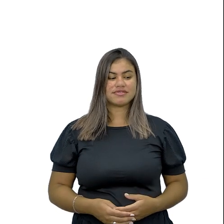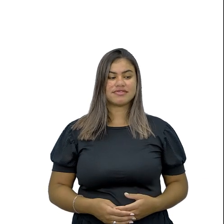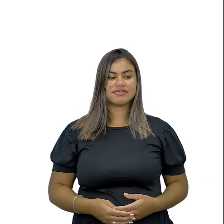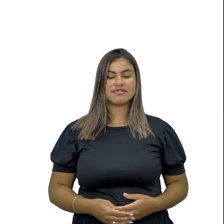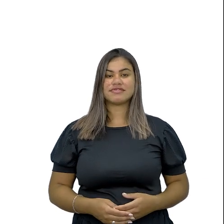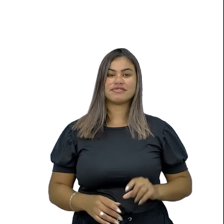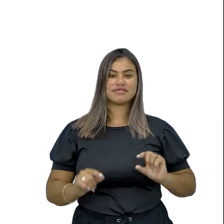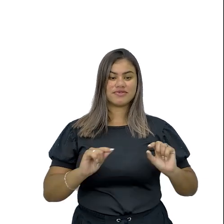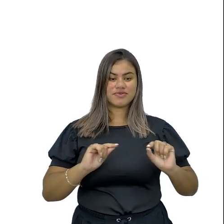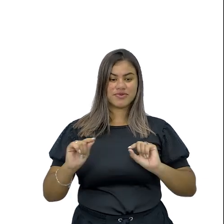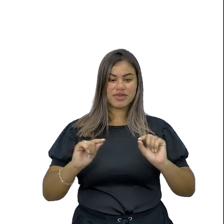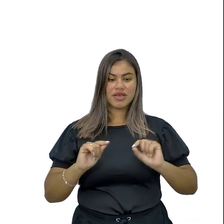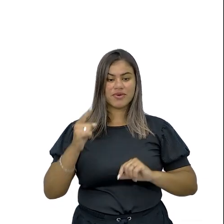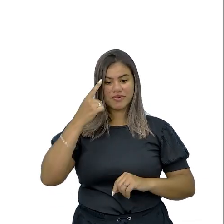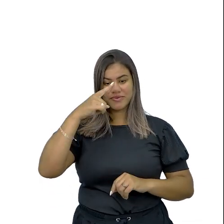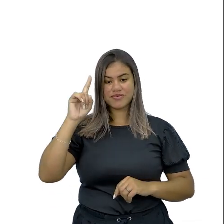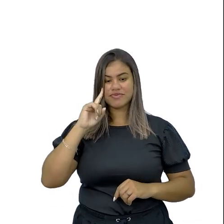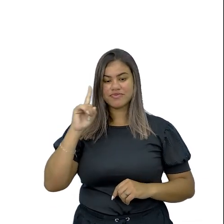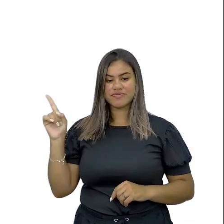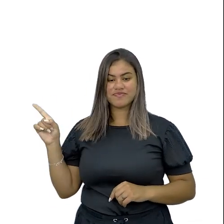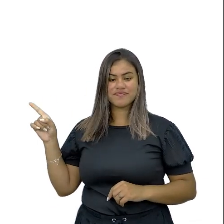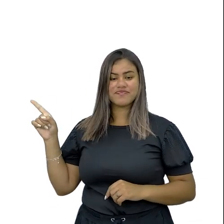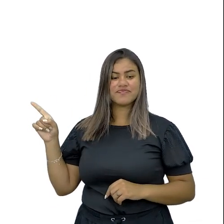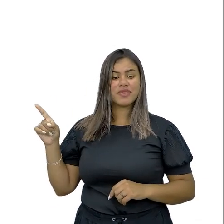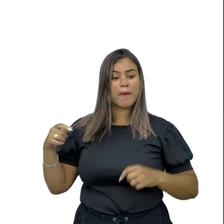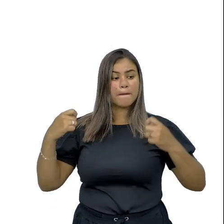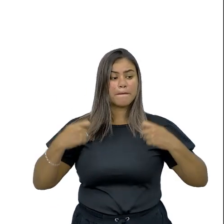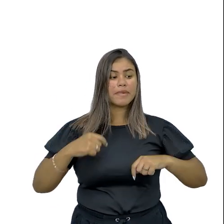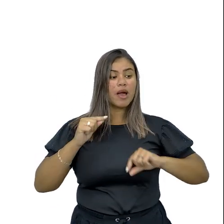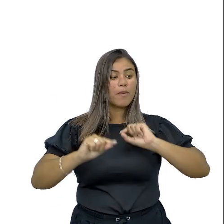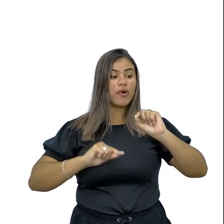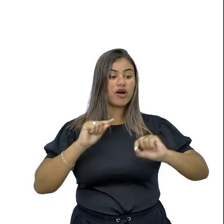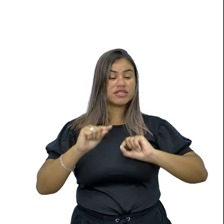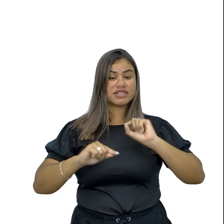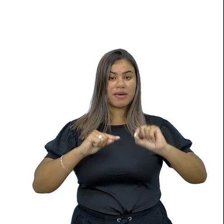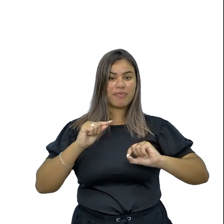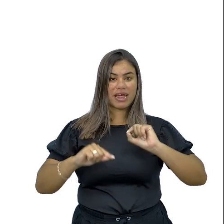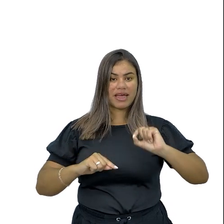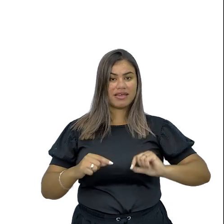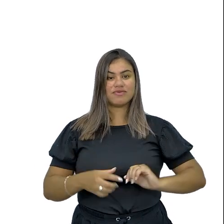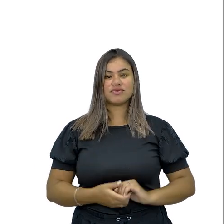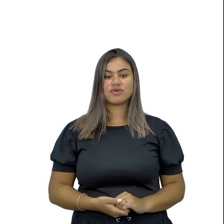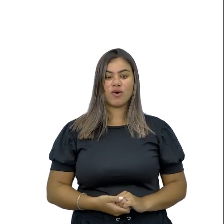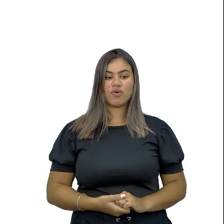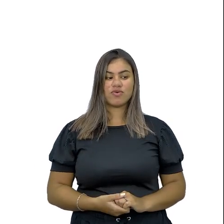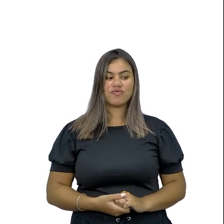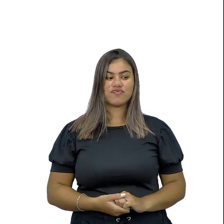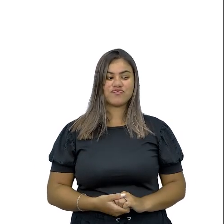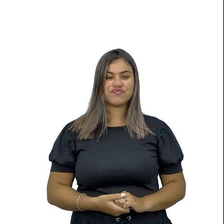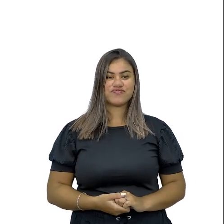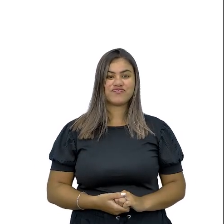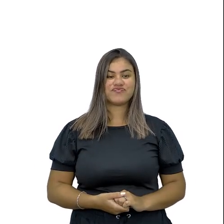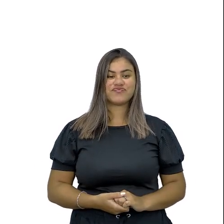são necessárias para que isso aconteça? Eu quero desenvolver atividades de investigação matemática nas aulas, Marco, mas